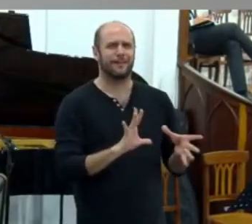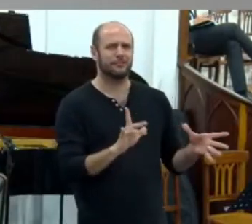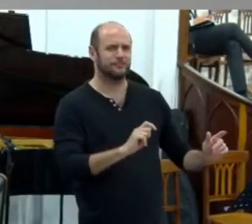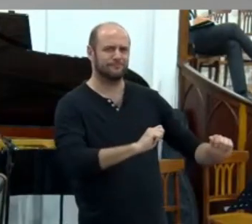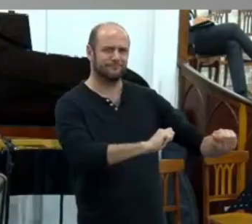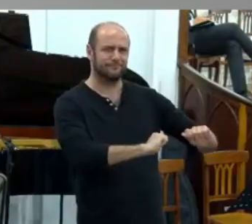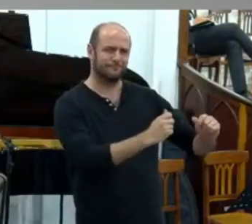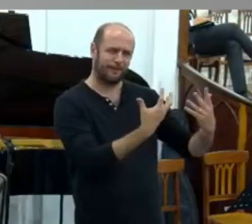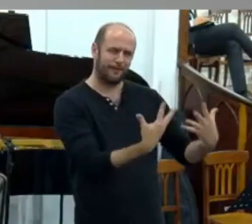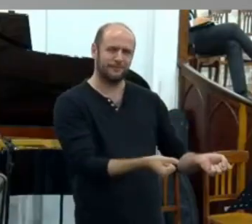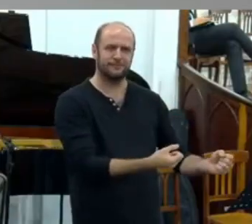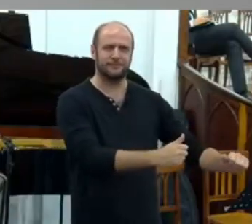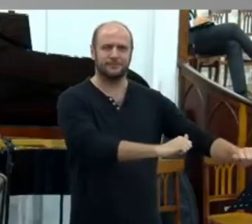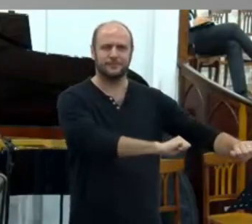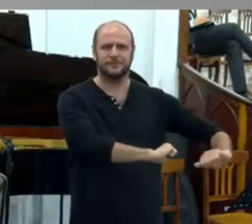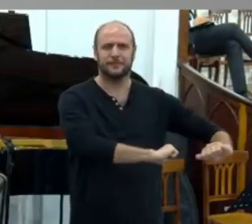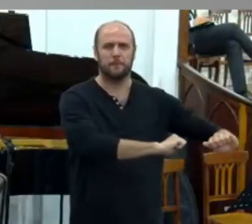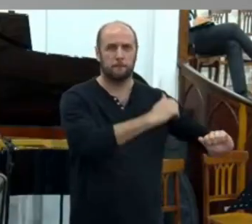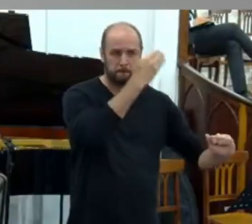e a provações.